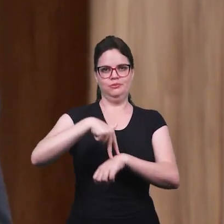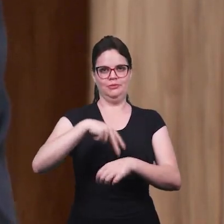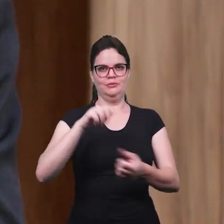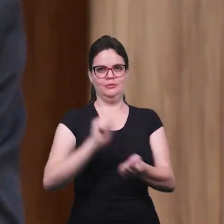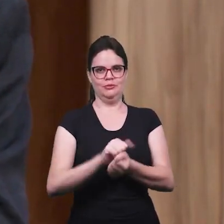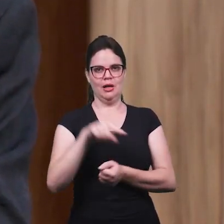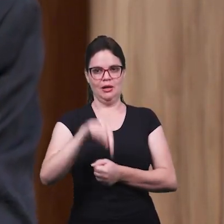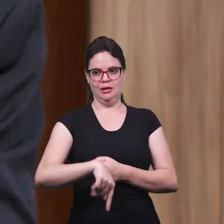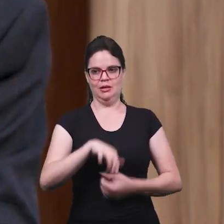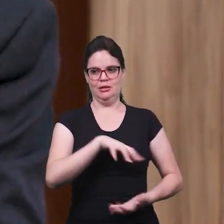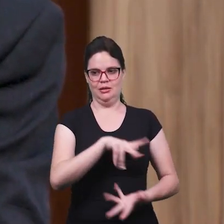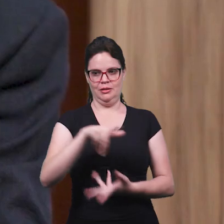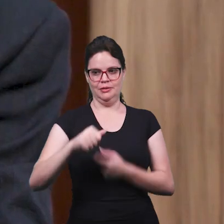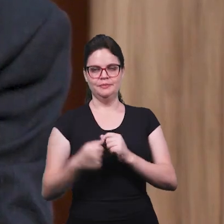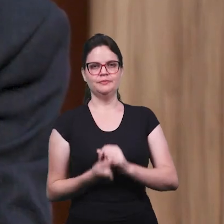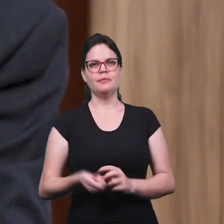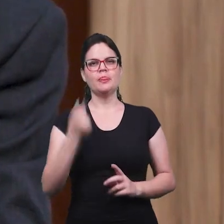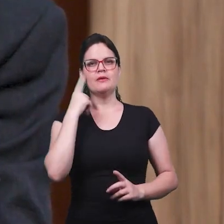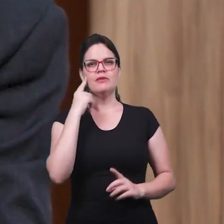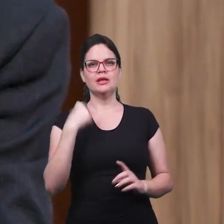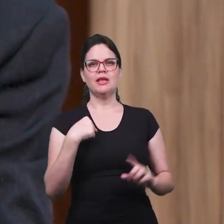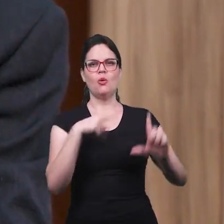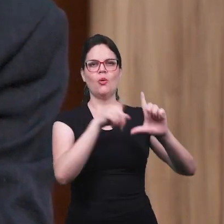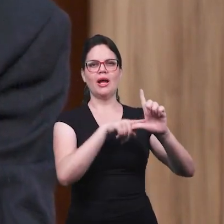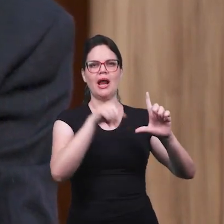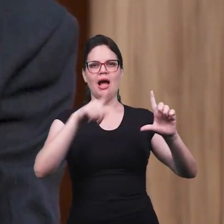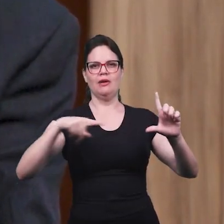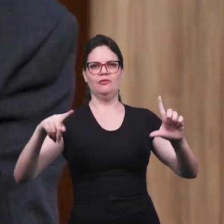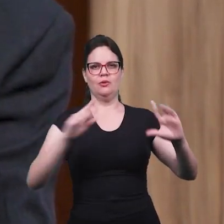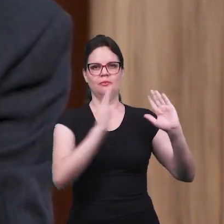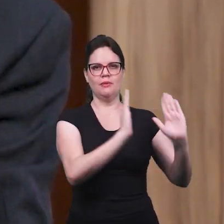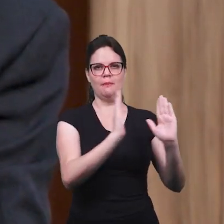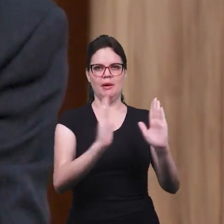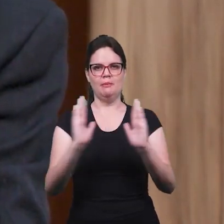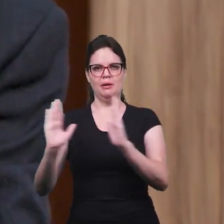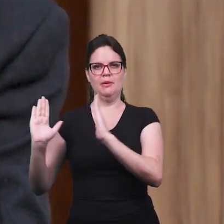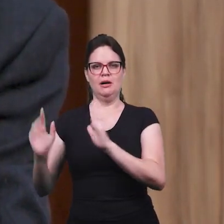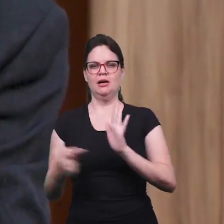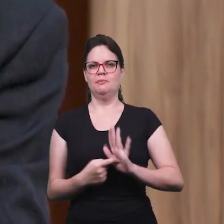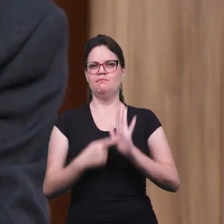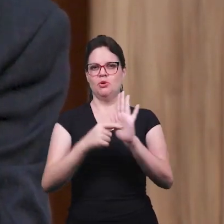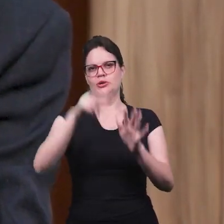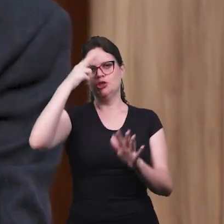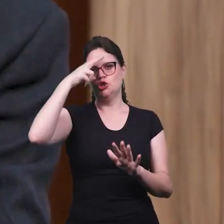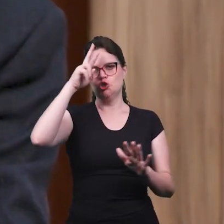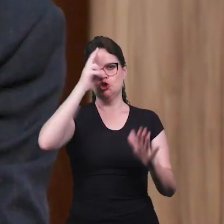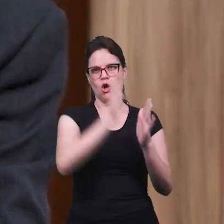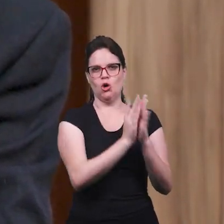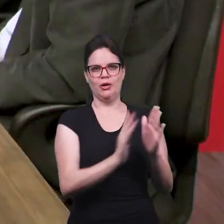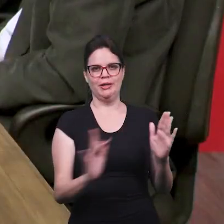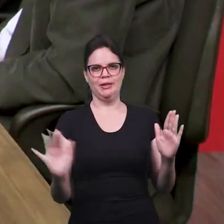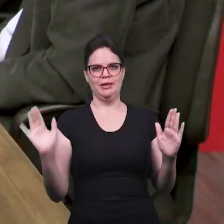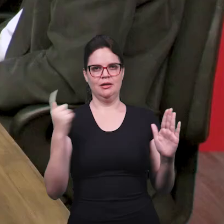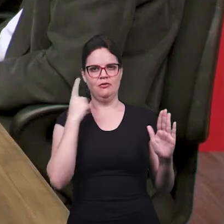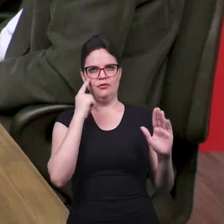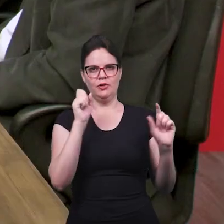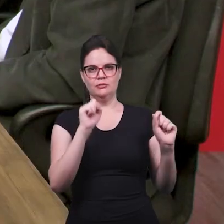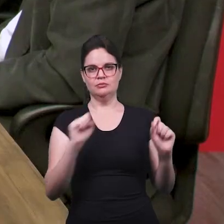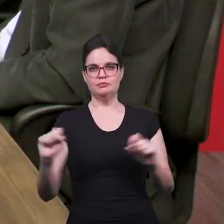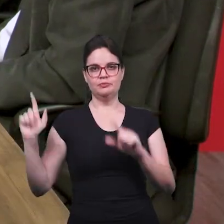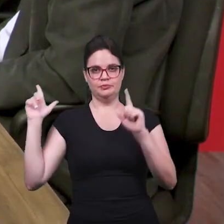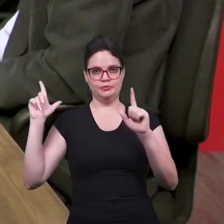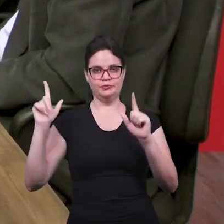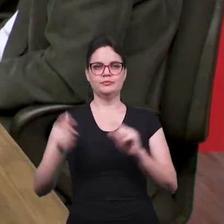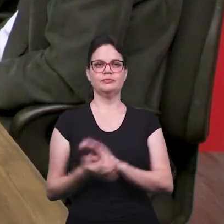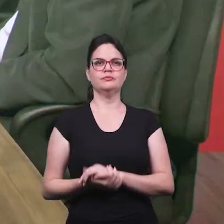Tiago, há um gráfico aqui que eu acho que a gente pode mostrar, né, trazendo esse histórico da igreja ao longo dos tempos, né? Esse gráfico aqui